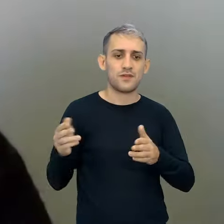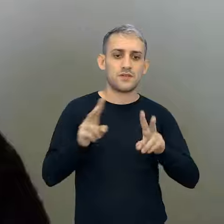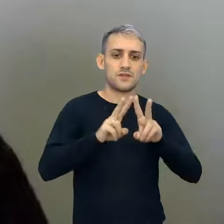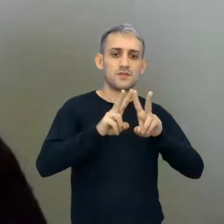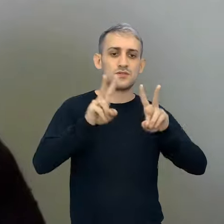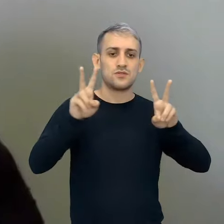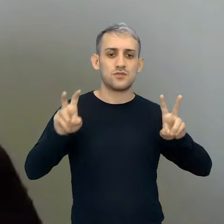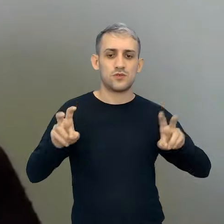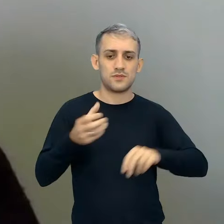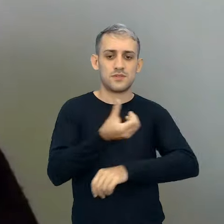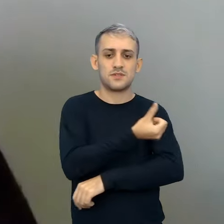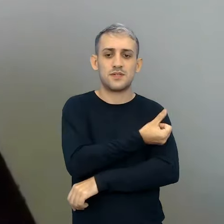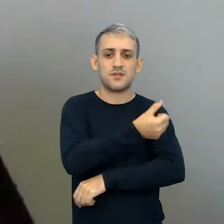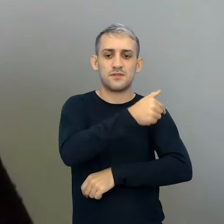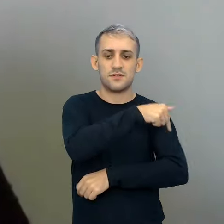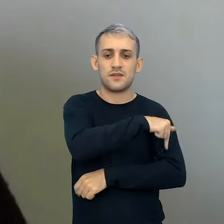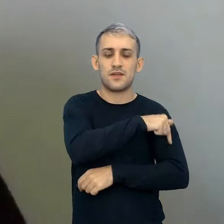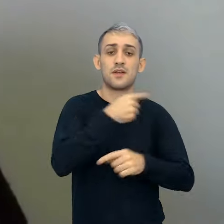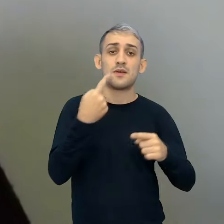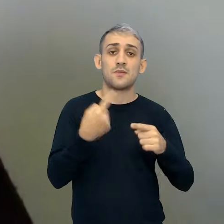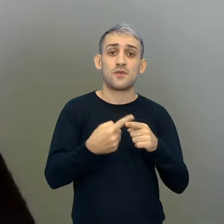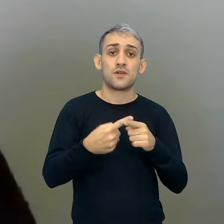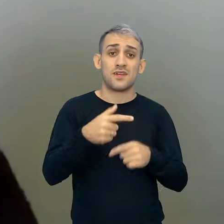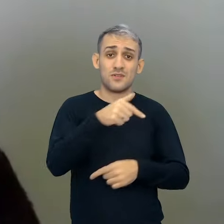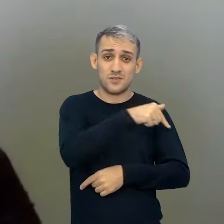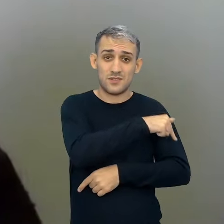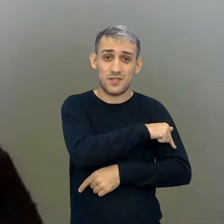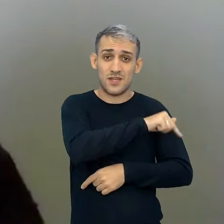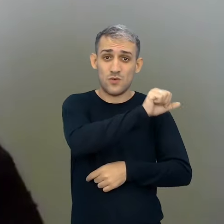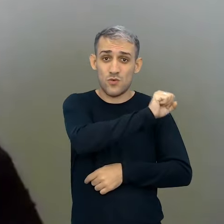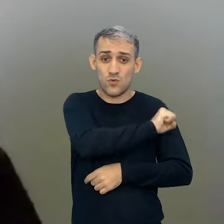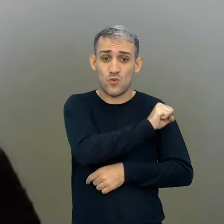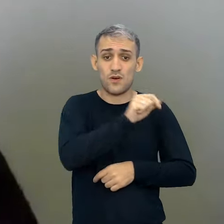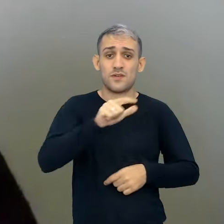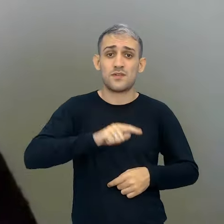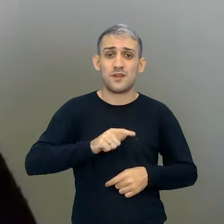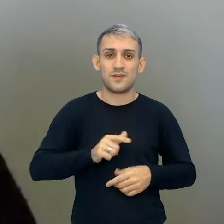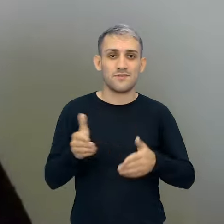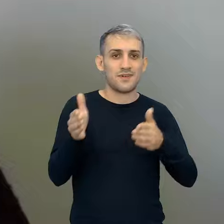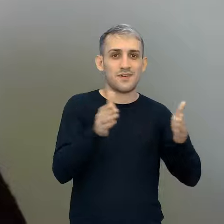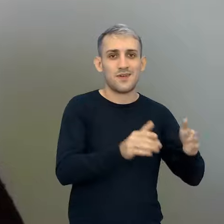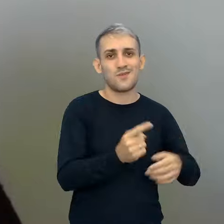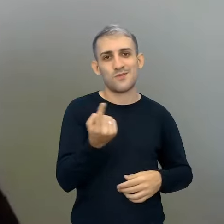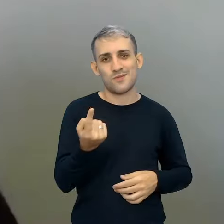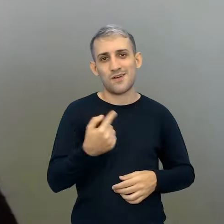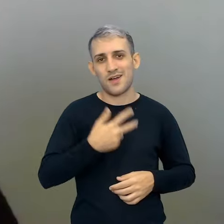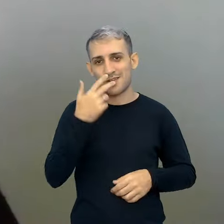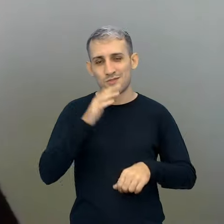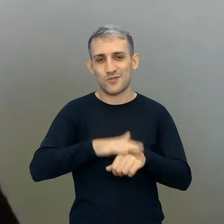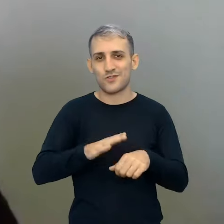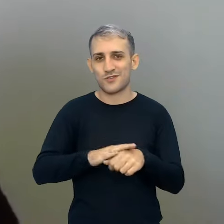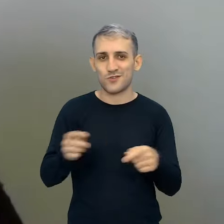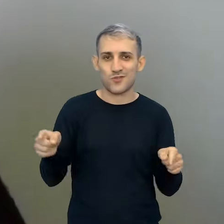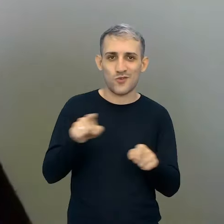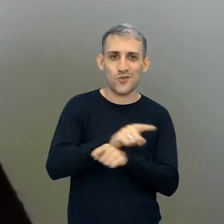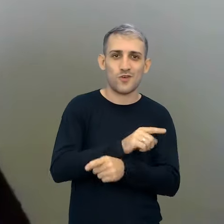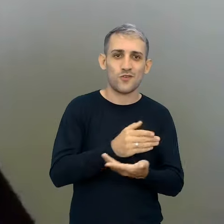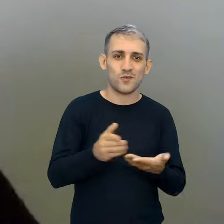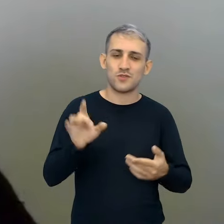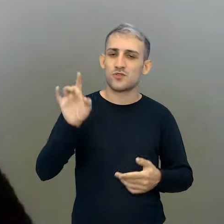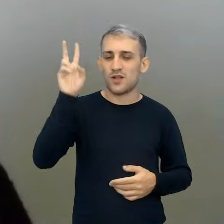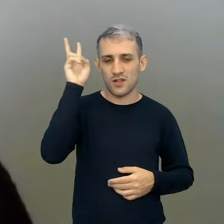o sexto e o oitavo ano porque o sétimo e o nono ano estão lá na etapa 1 acho que eu tinha feito uma troca ali no início então